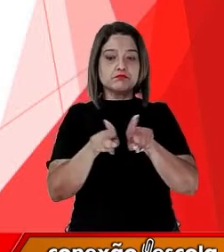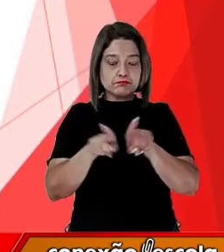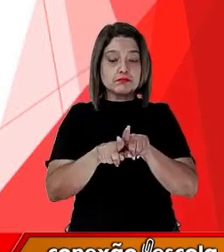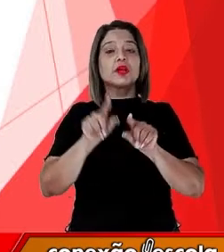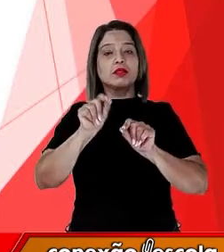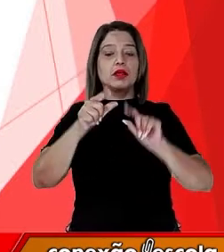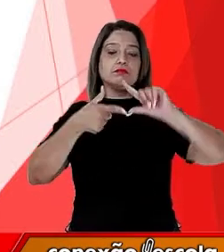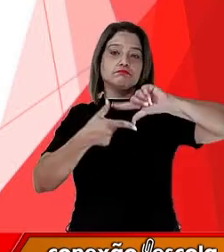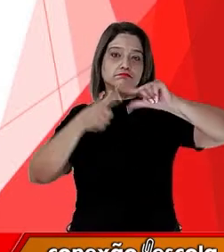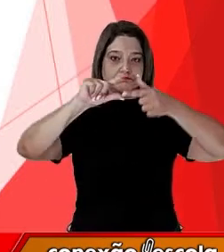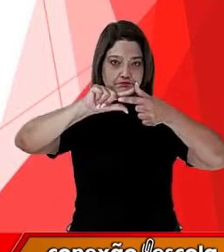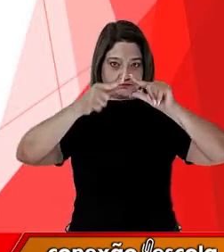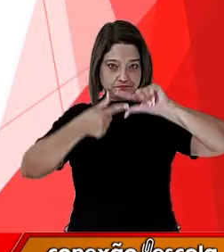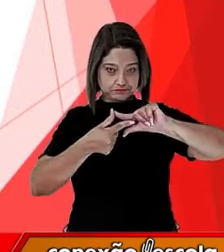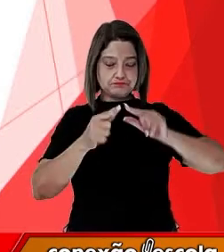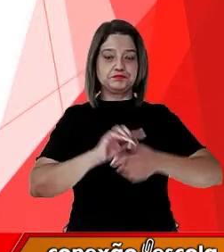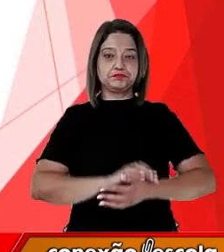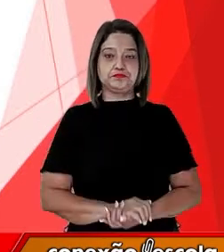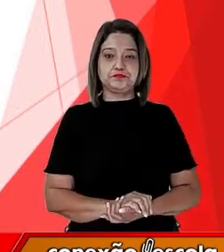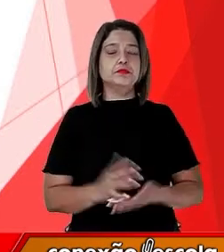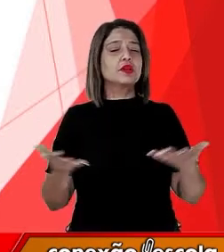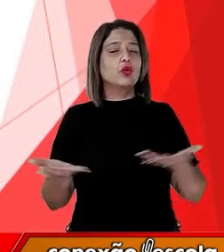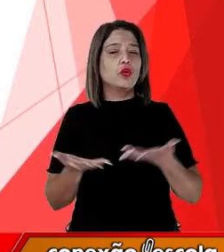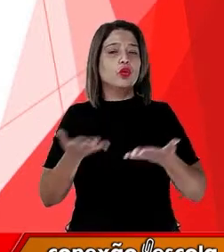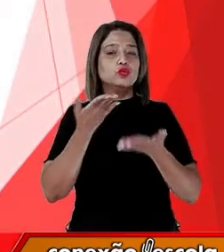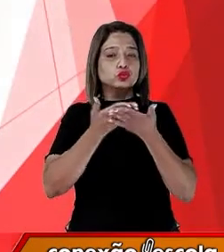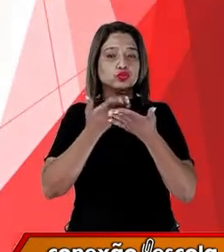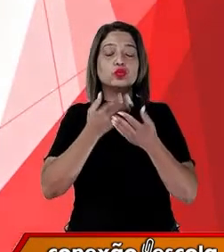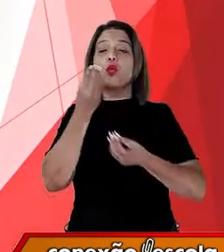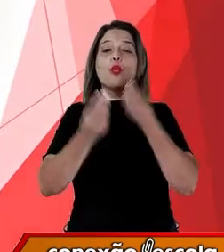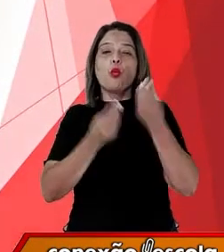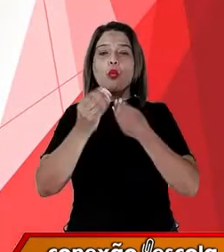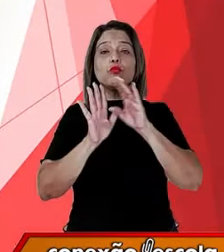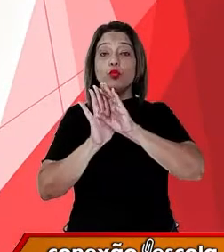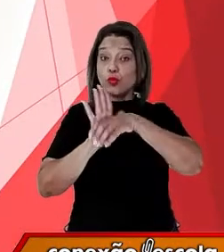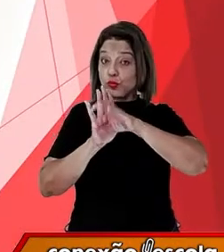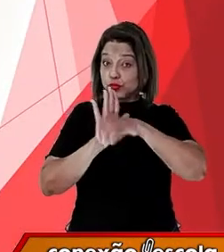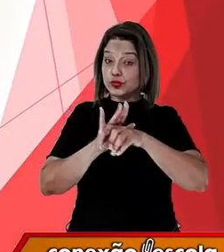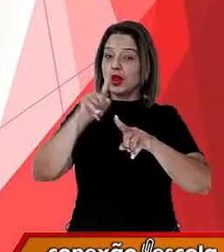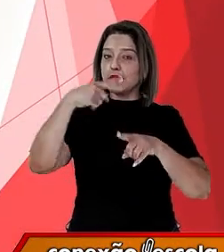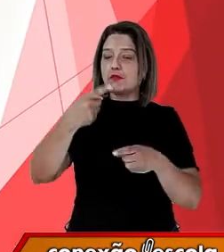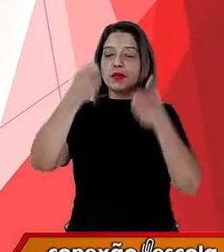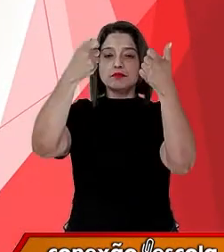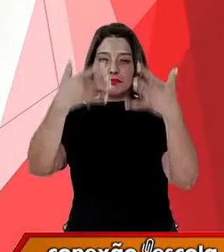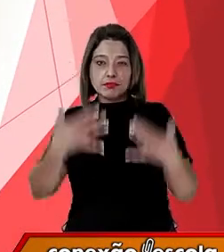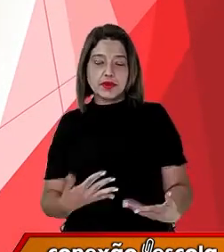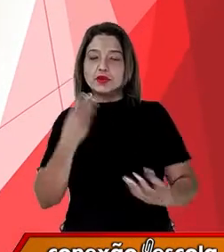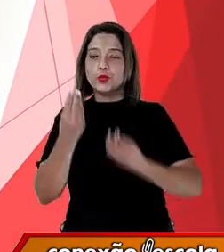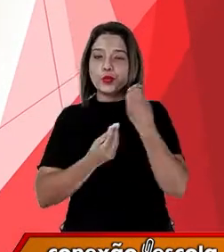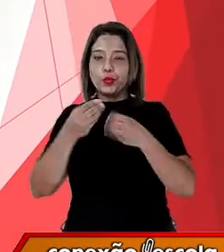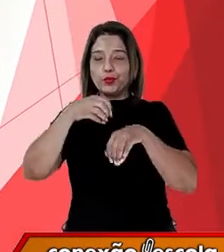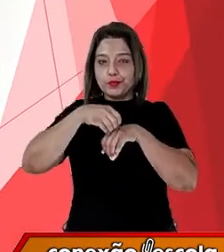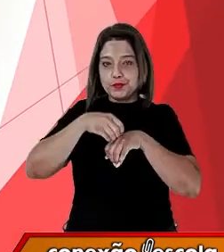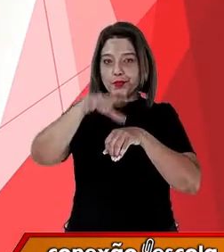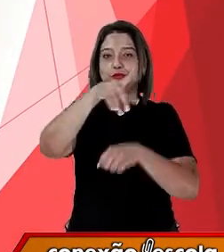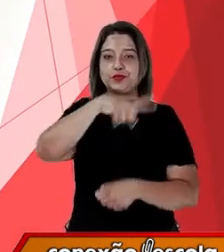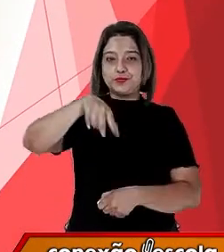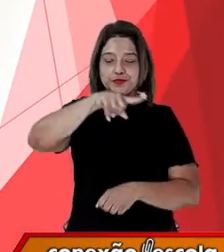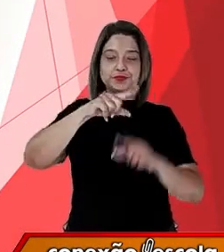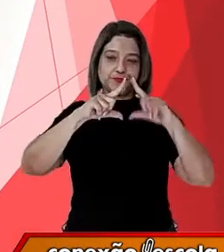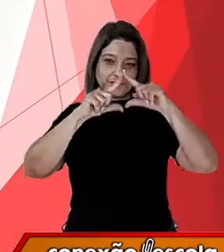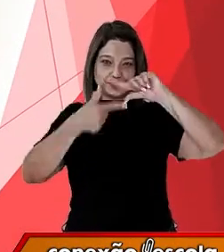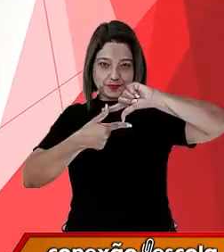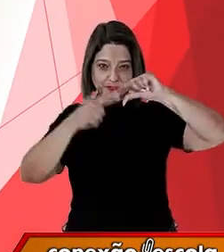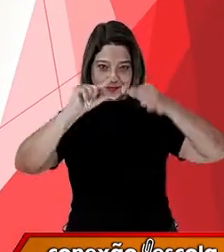figuras geométricas. Primeiro a gente vai estudar sobre os conceitos e depois nós vamos aplicar esses conceitos às figuras